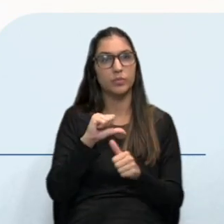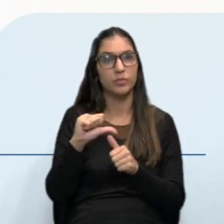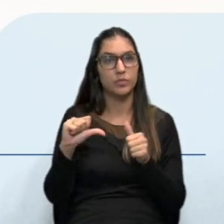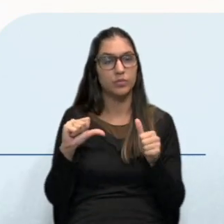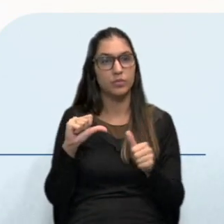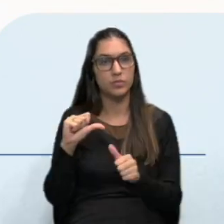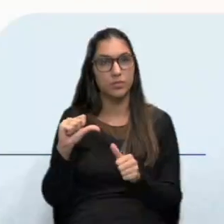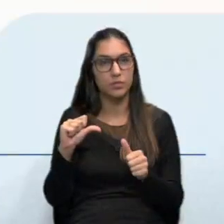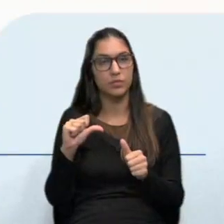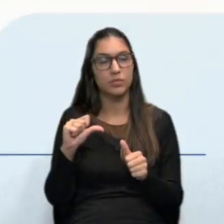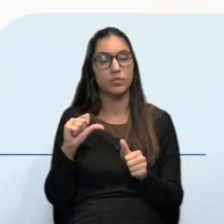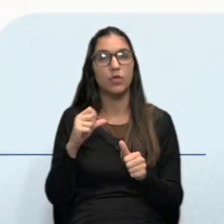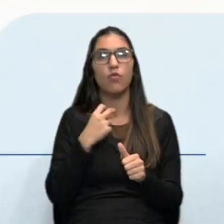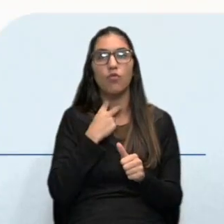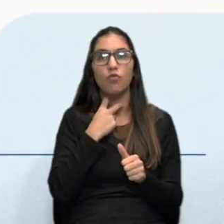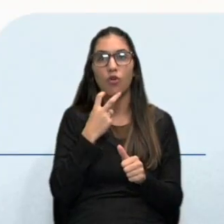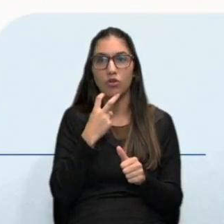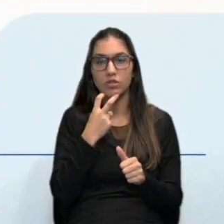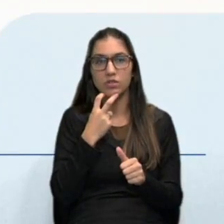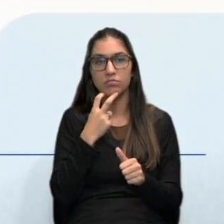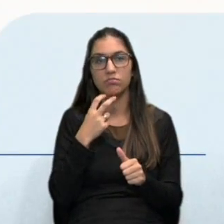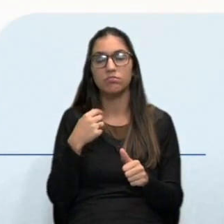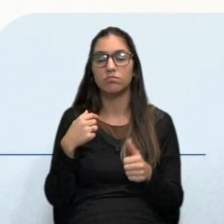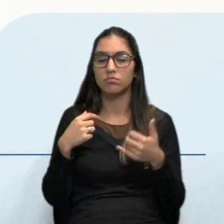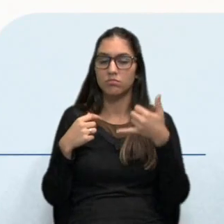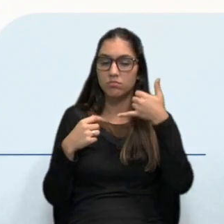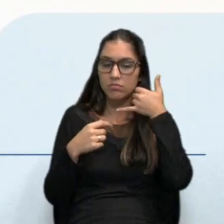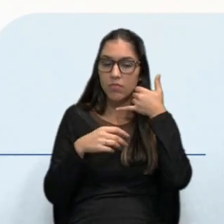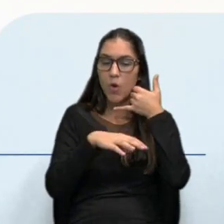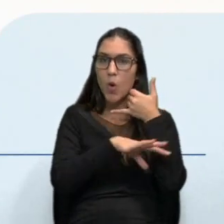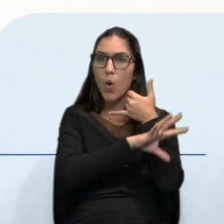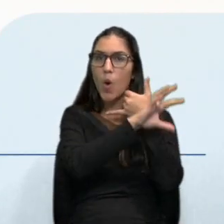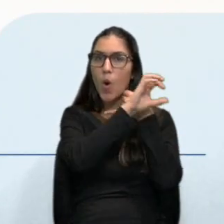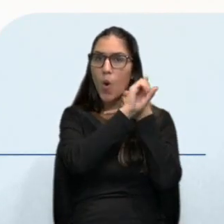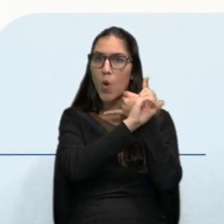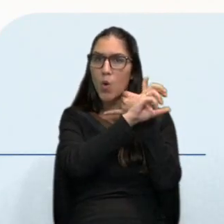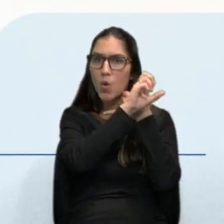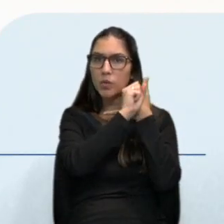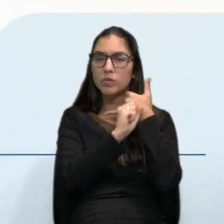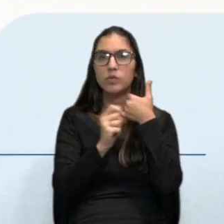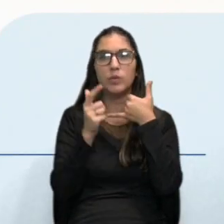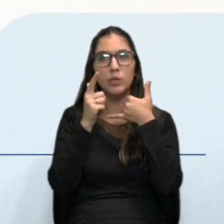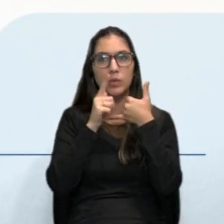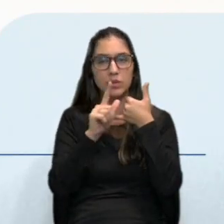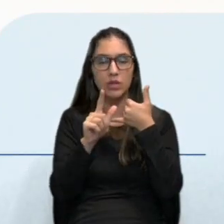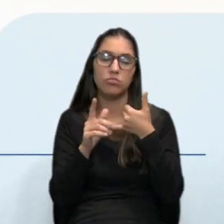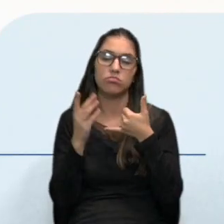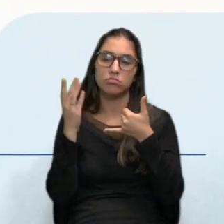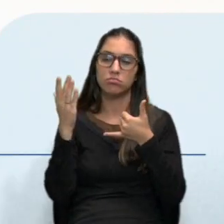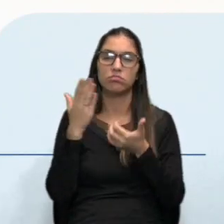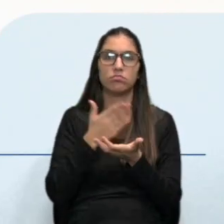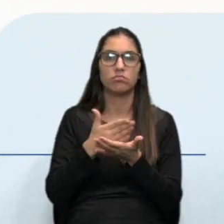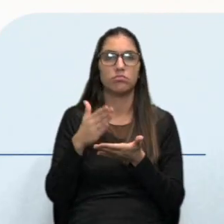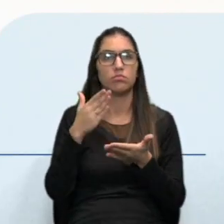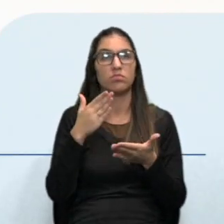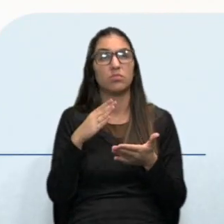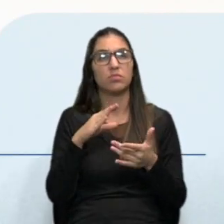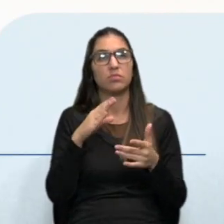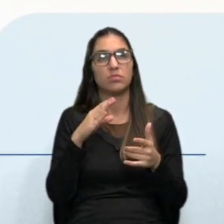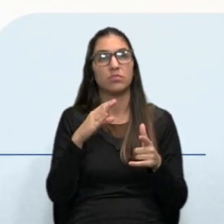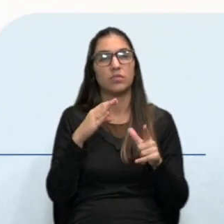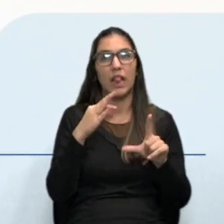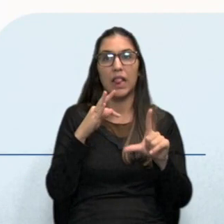sinal elétrico em voz. Aí o ouvinte vai finalmente ouvir a mensagem. Então, o princípio da telecomunicação